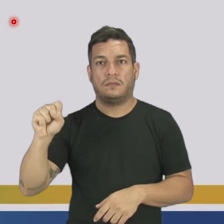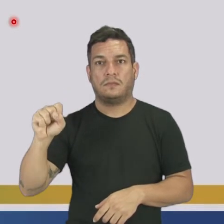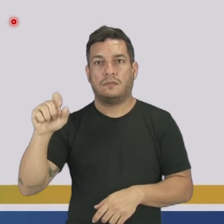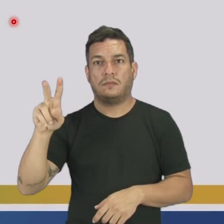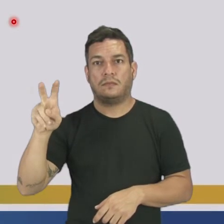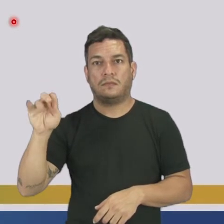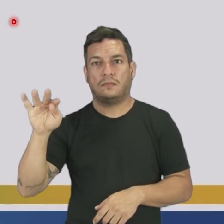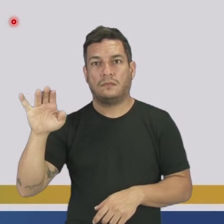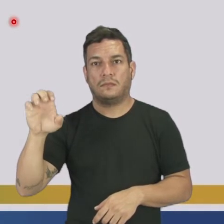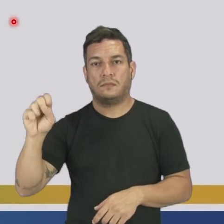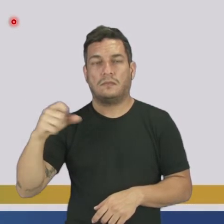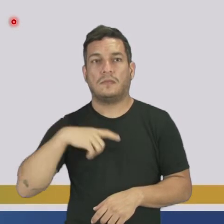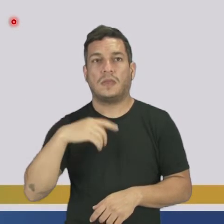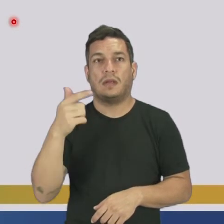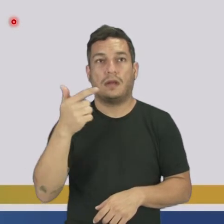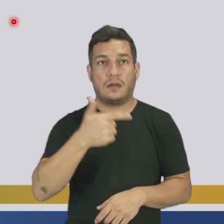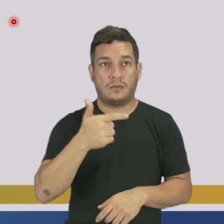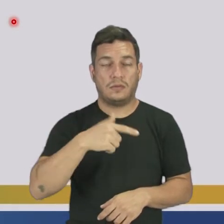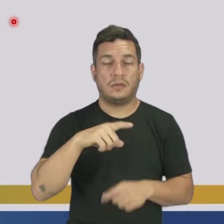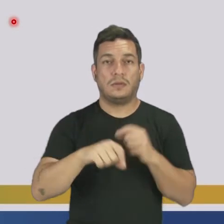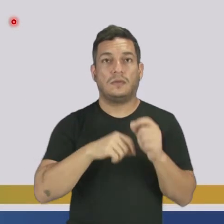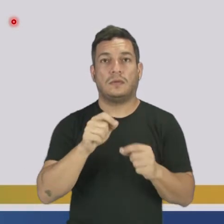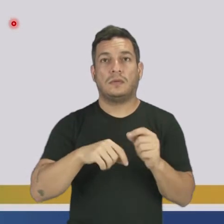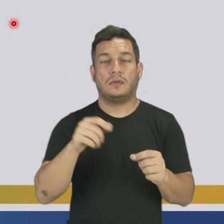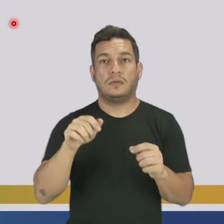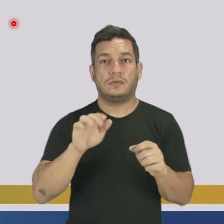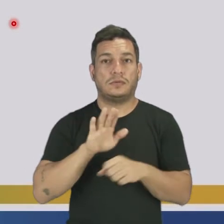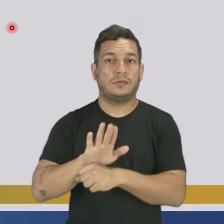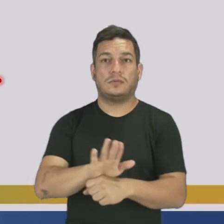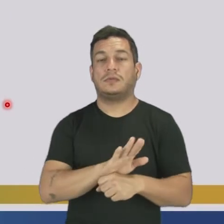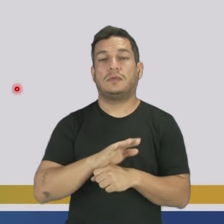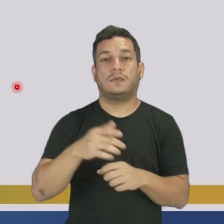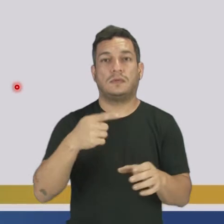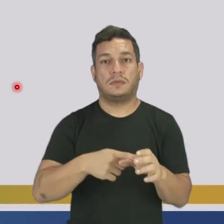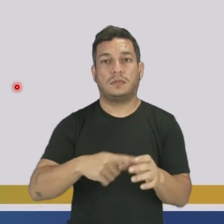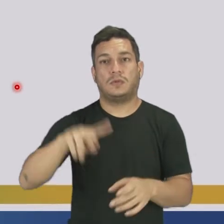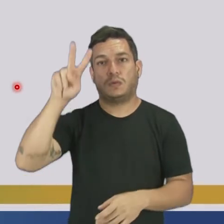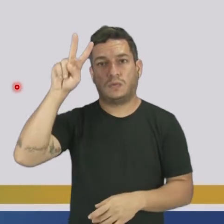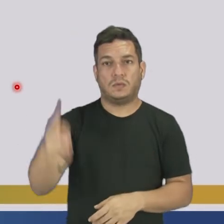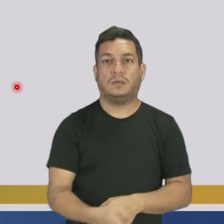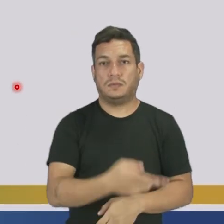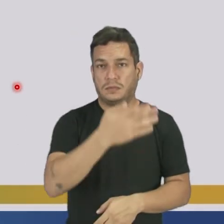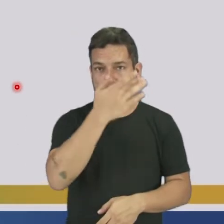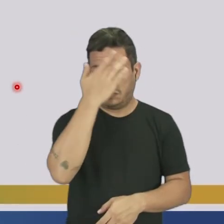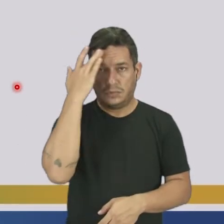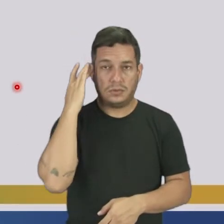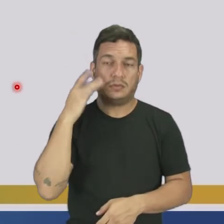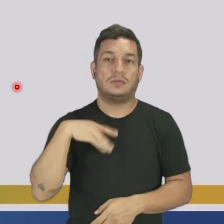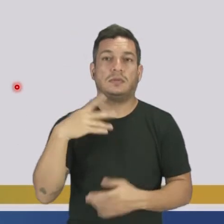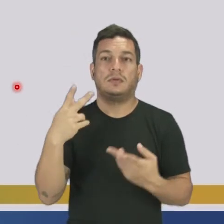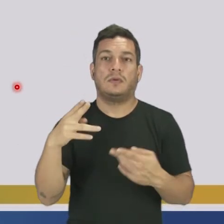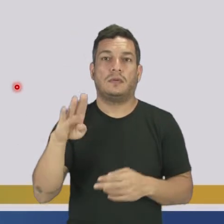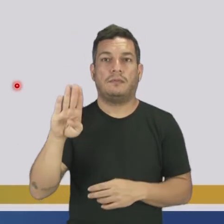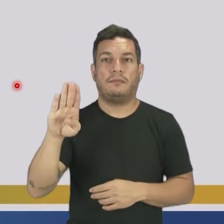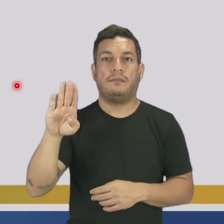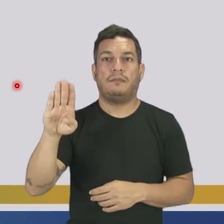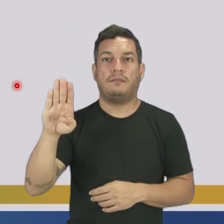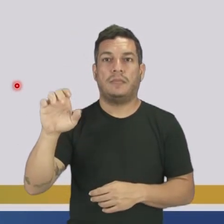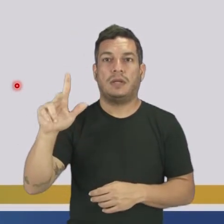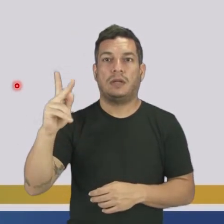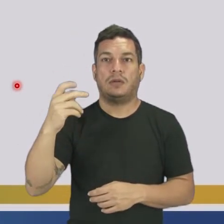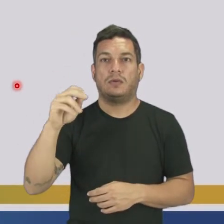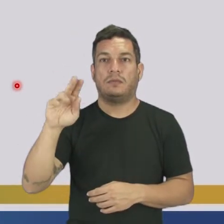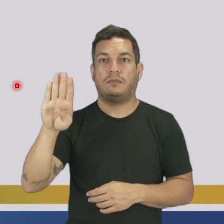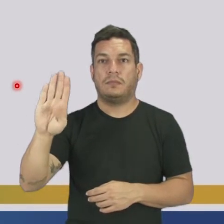capaz de atender um consumo de uma cidade de 2 milhões de habitantes como Belo Horizonte, por exemplo. E a